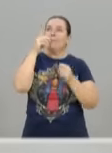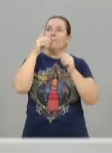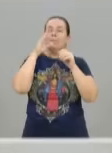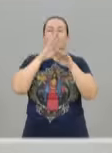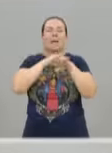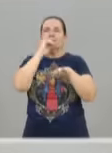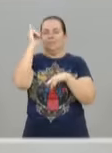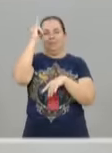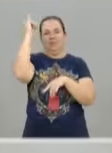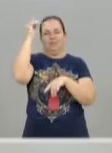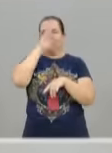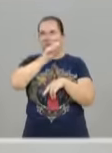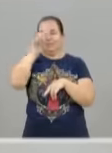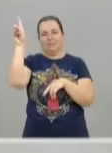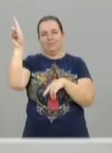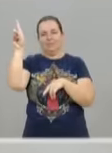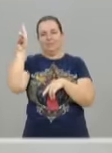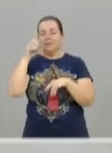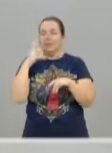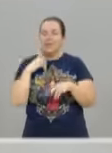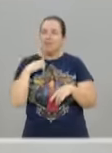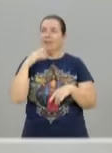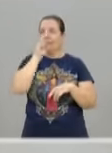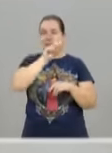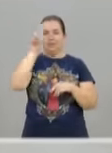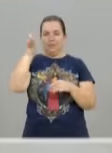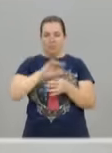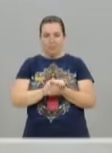maior estamos